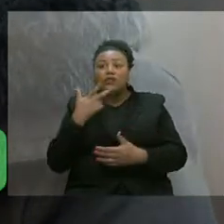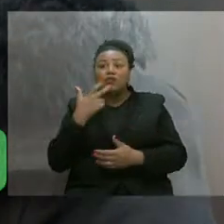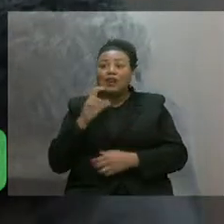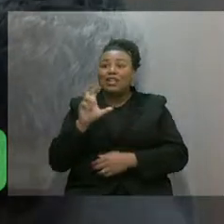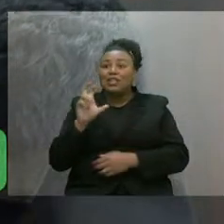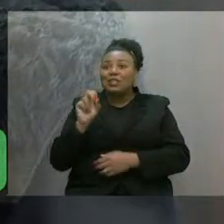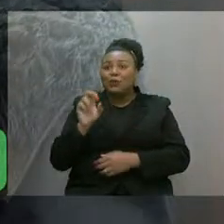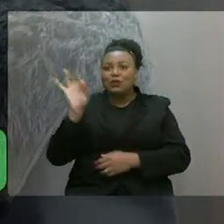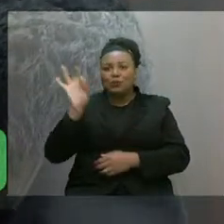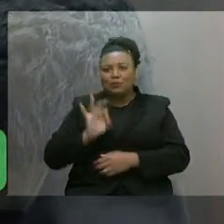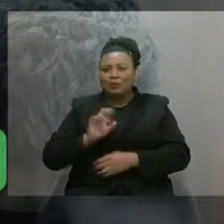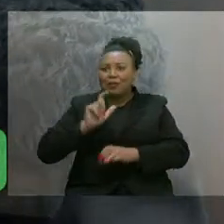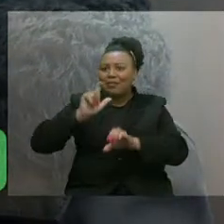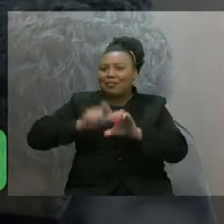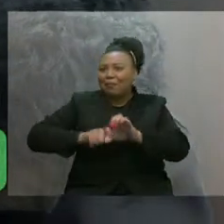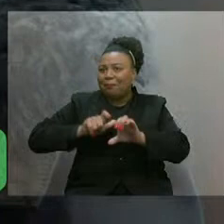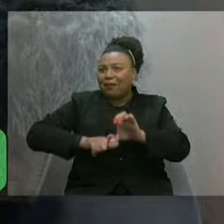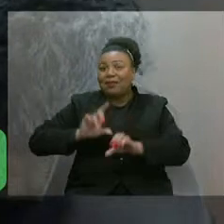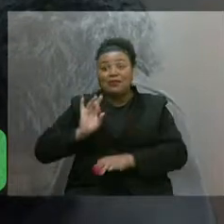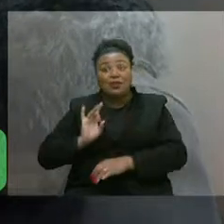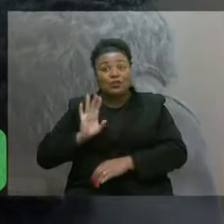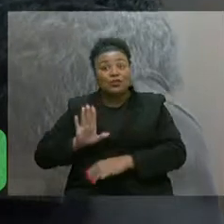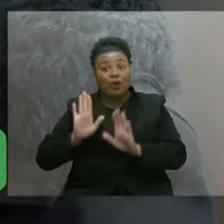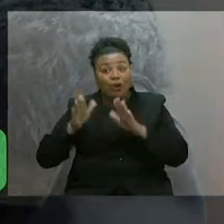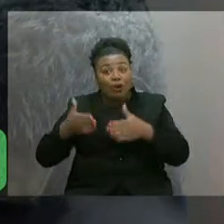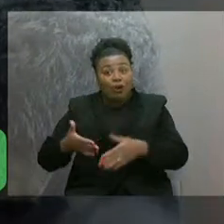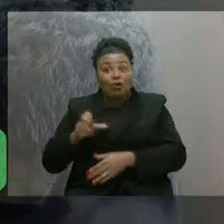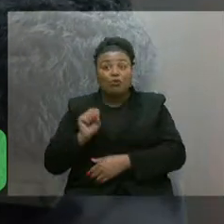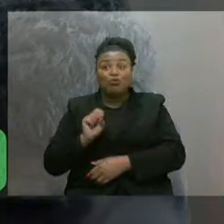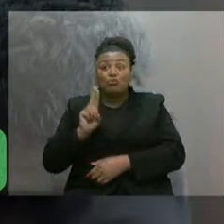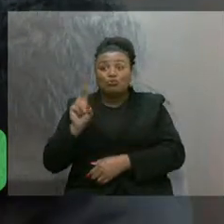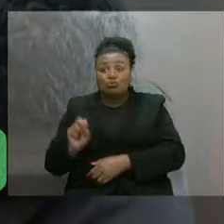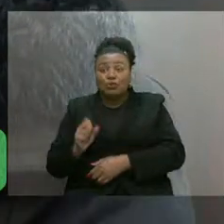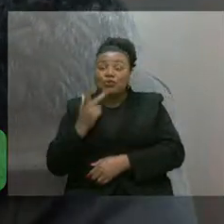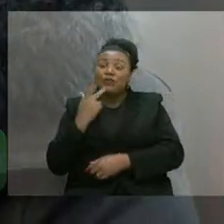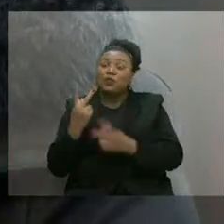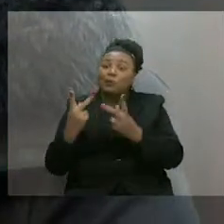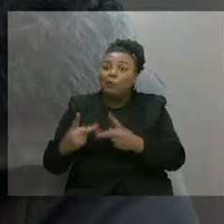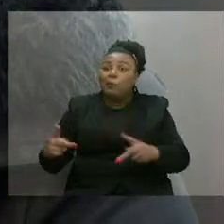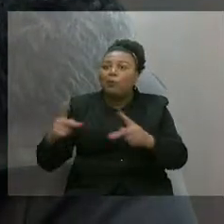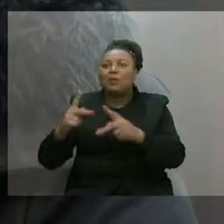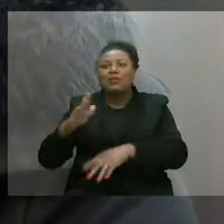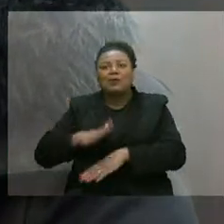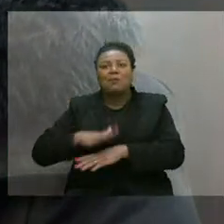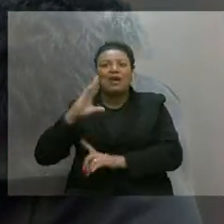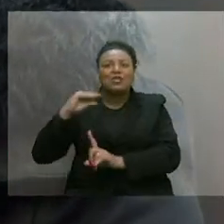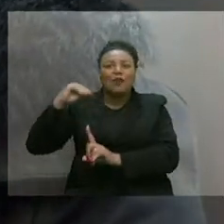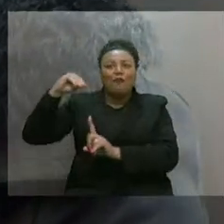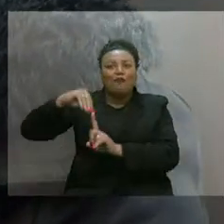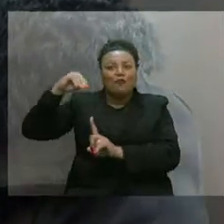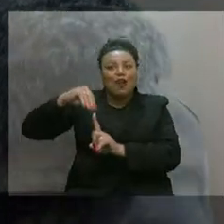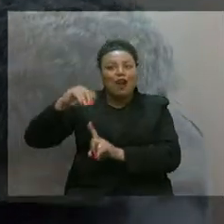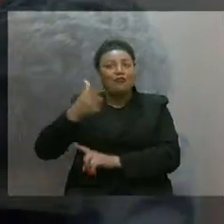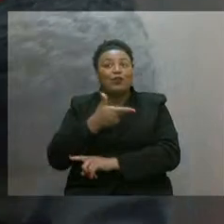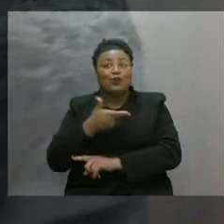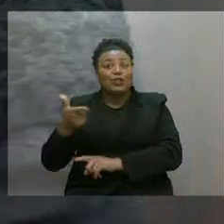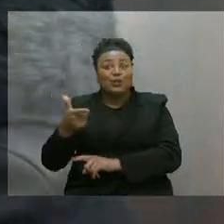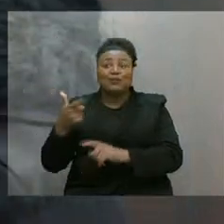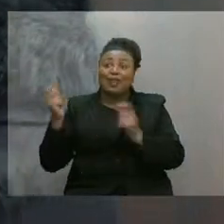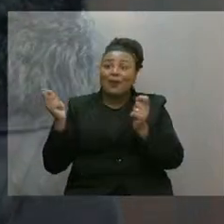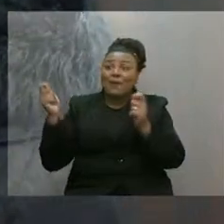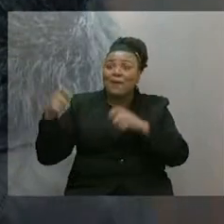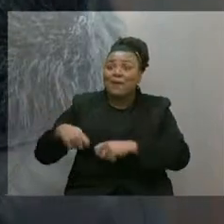gaúchos que têm dependência única e exclusiva do SUS, nós estamos falando da população mais vulnerável, com menor condição